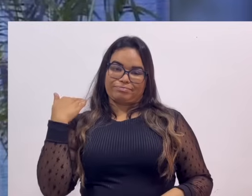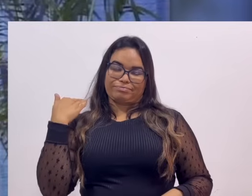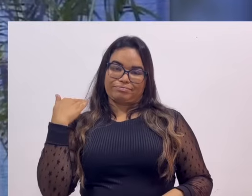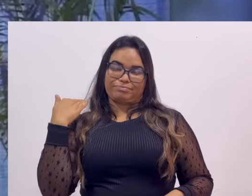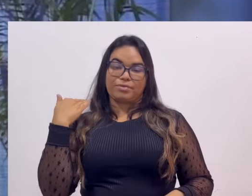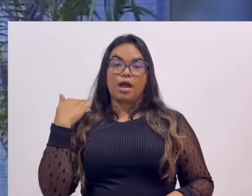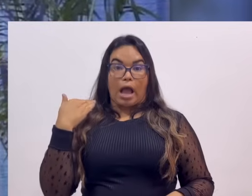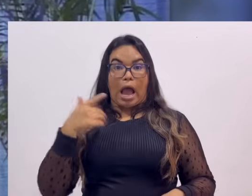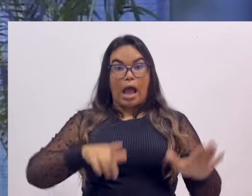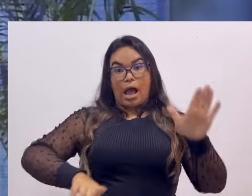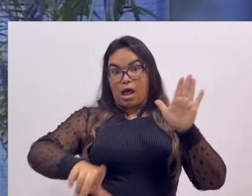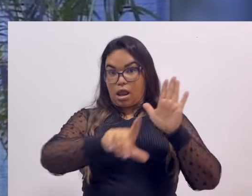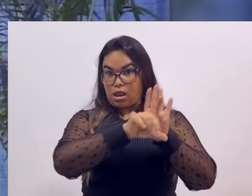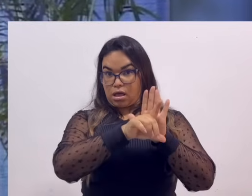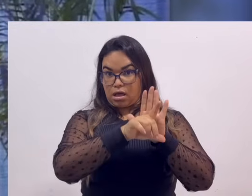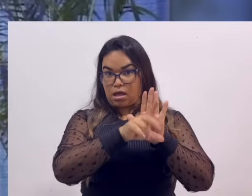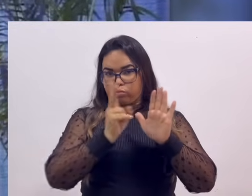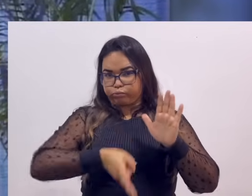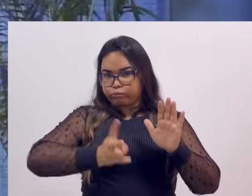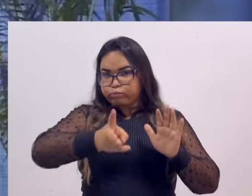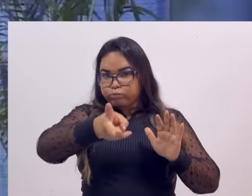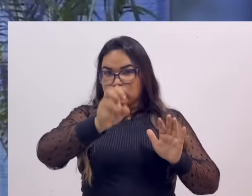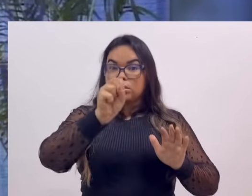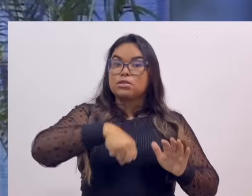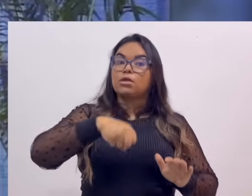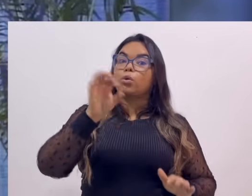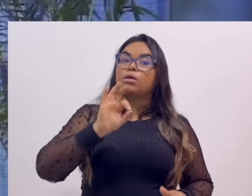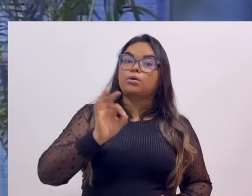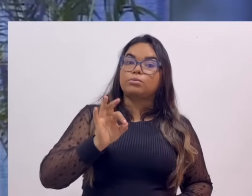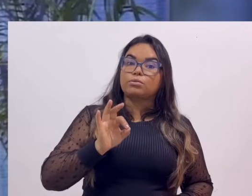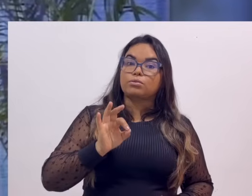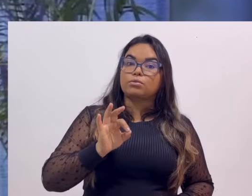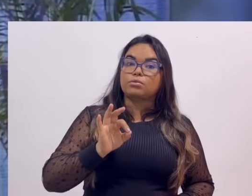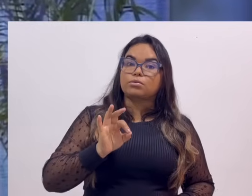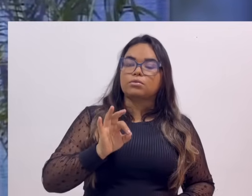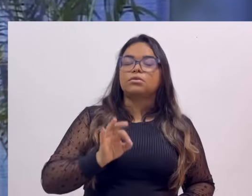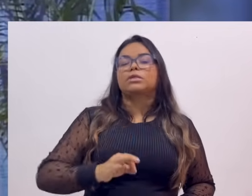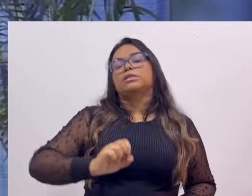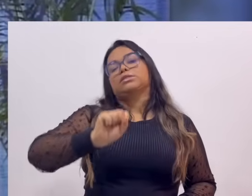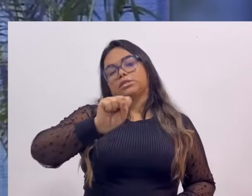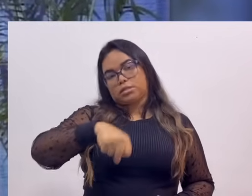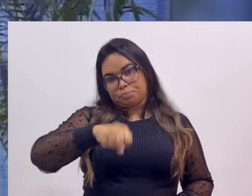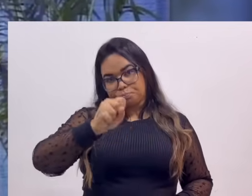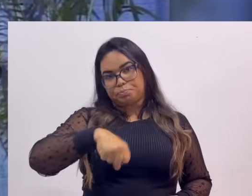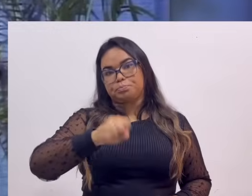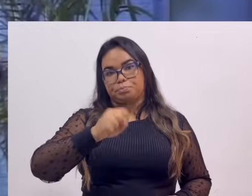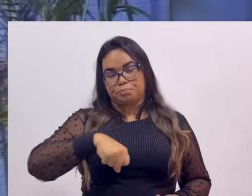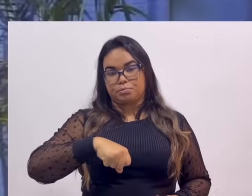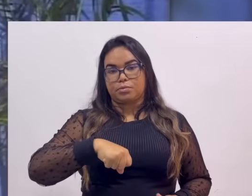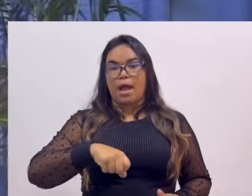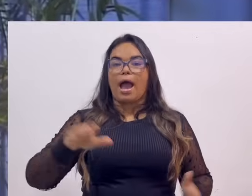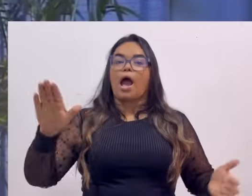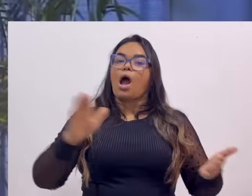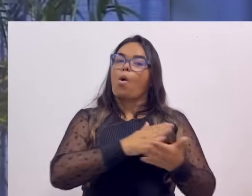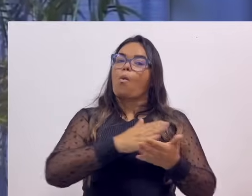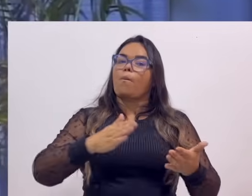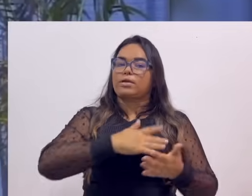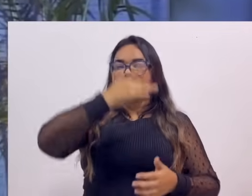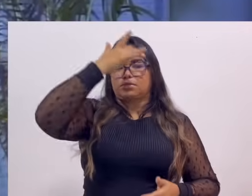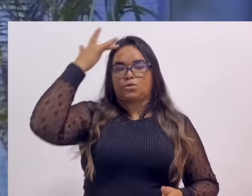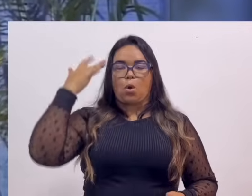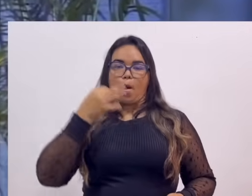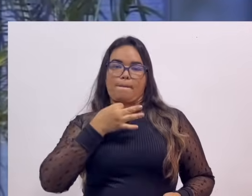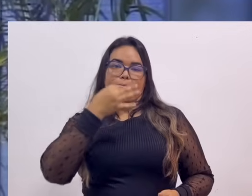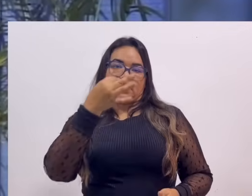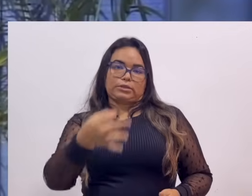Então, será que a lei ainda é vigente? Sim ou não? Absolutamente. Mas algumas pessoas gostam